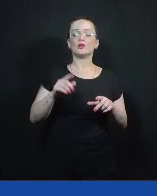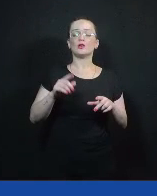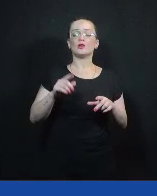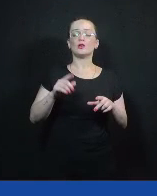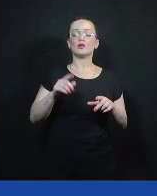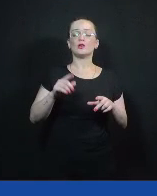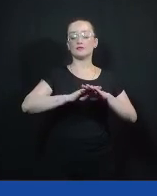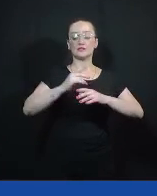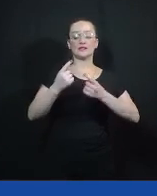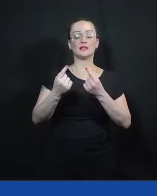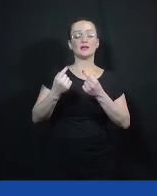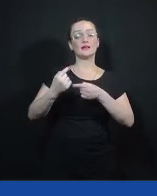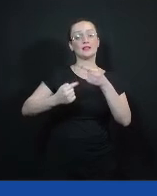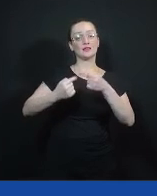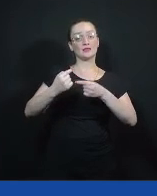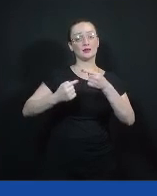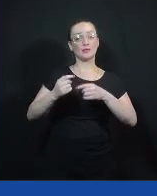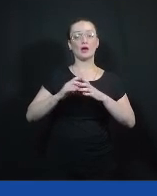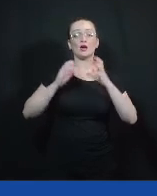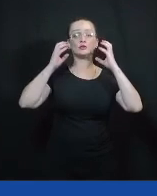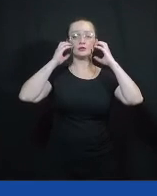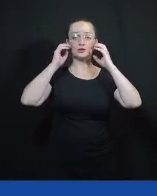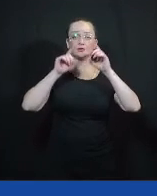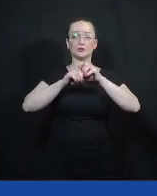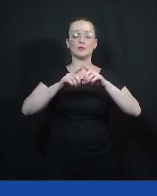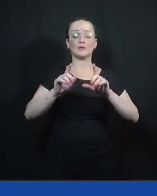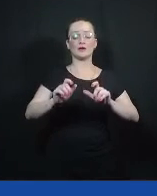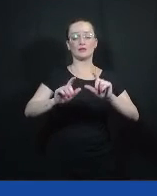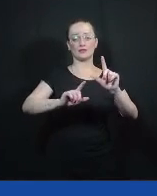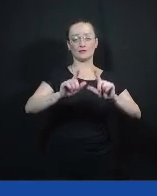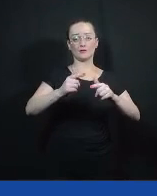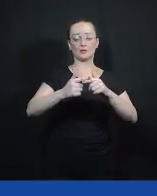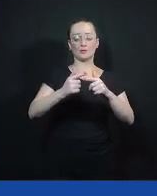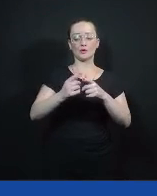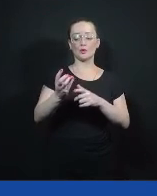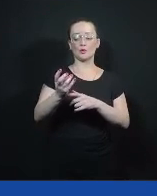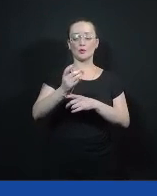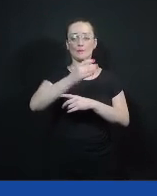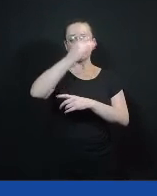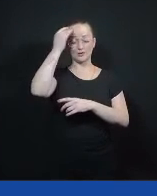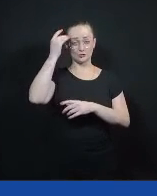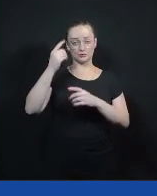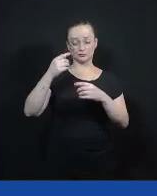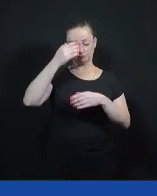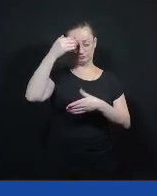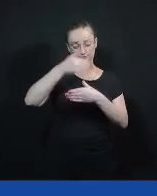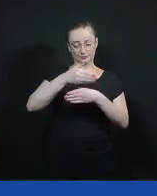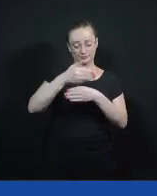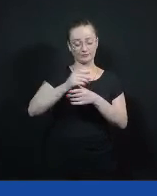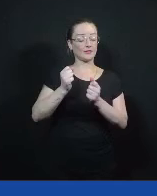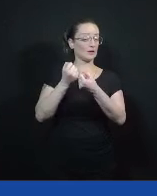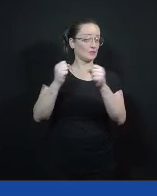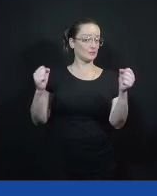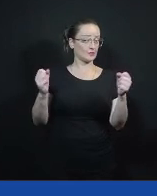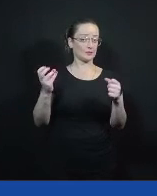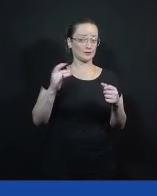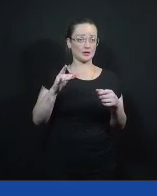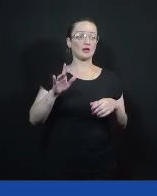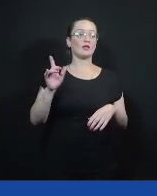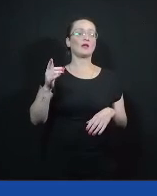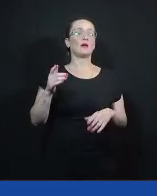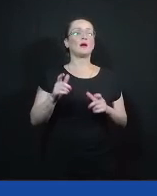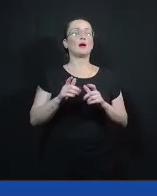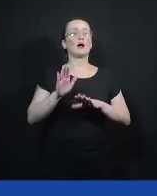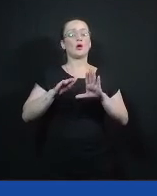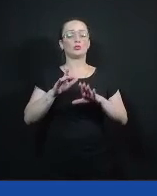realização de debates nas rádios e nas TVs, porque o número de debatedores é muito amplo, muito grande, muitos deles com